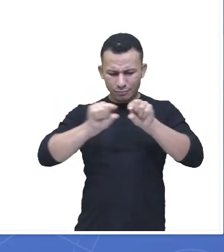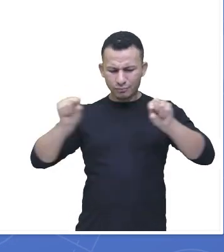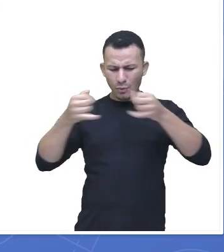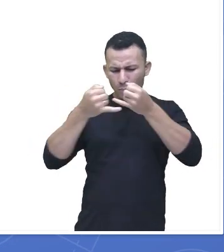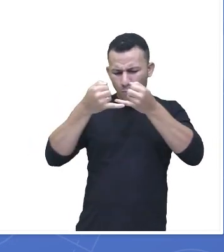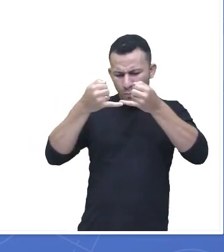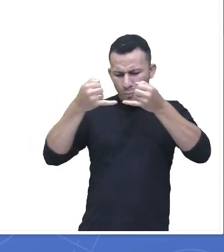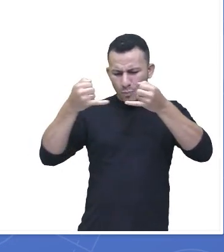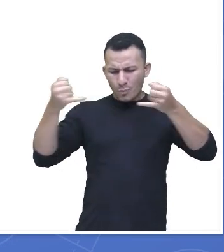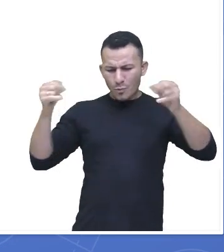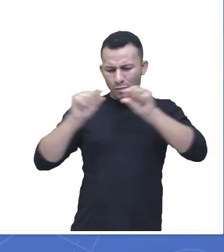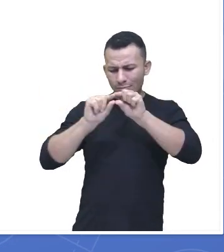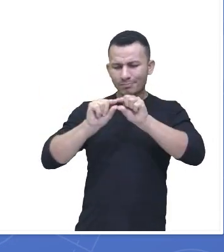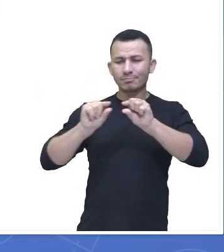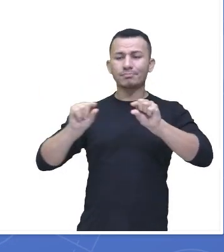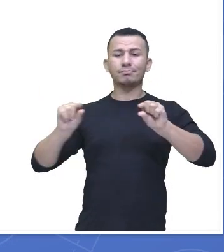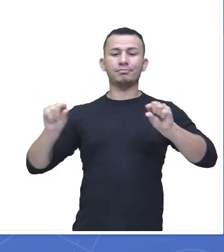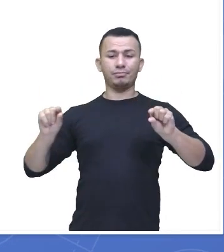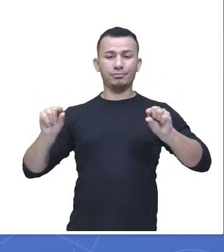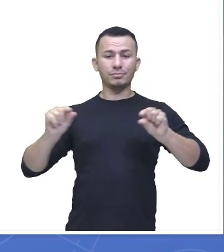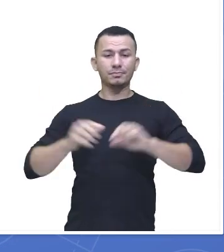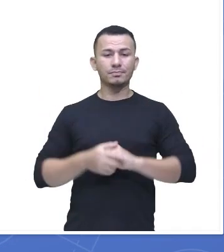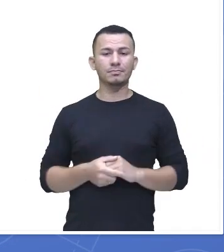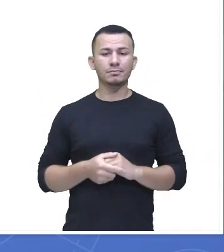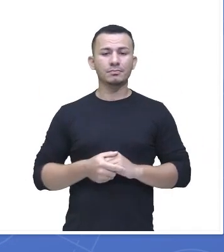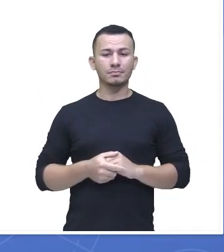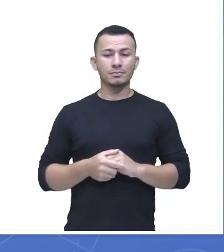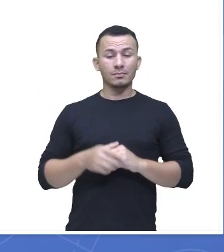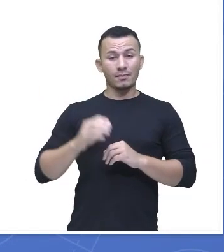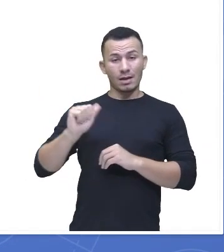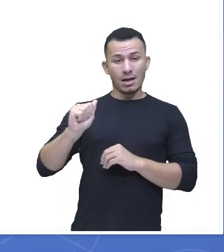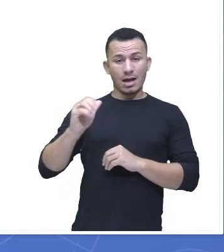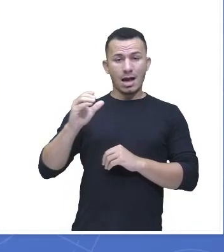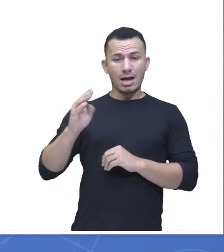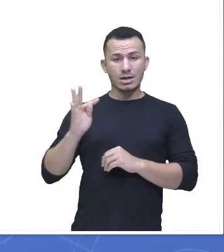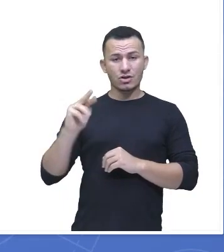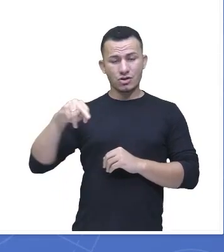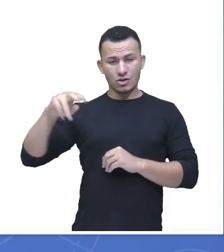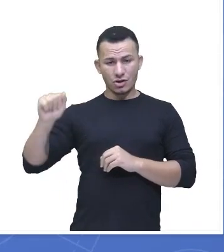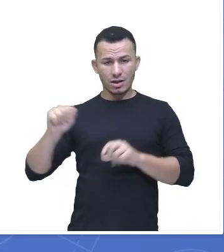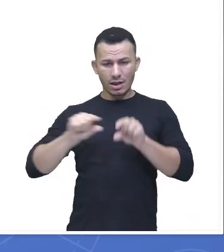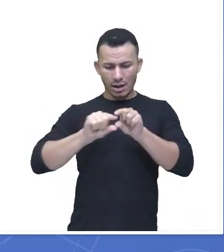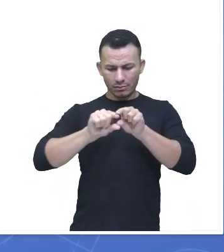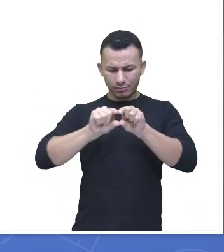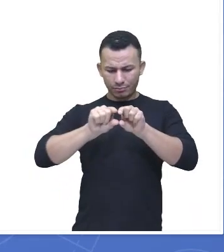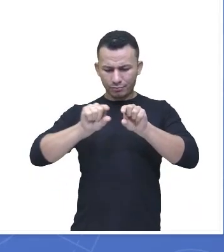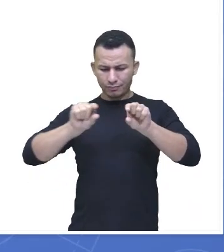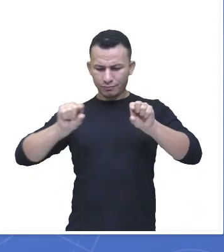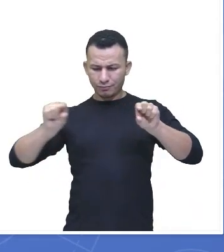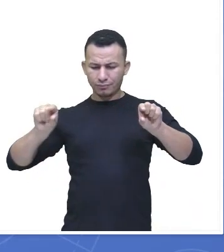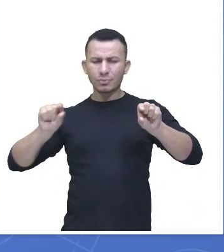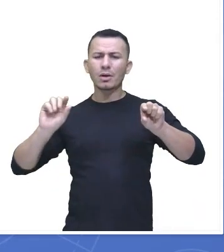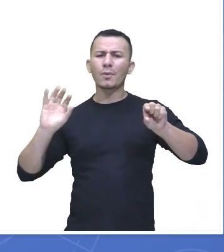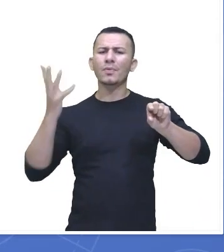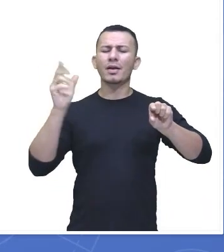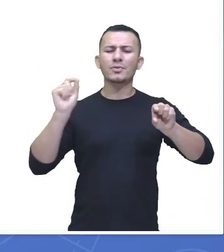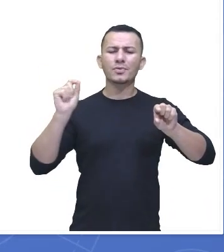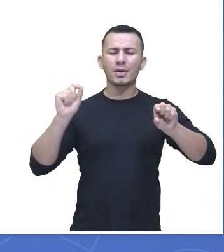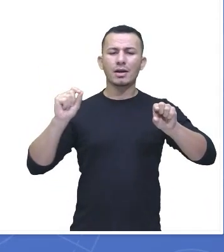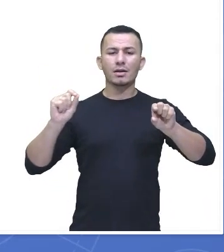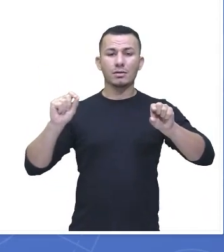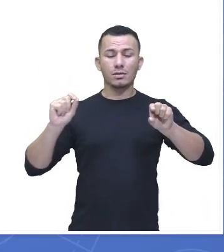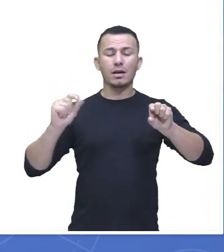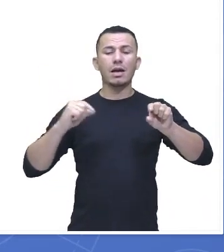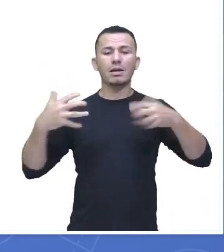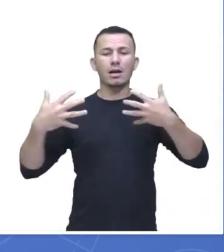miosina em ação. Então, quando a actina ela vai deslizar sobre a miosina, acontece o quê? O processo